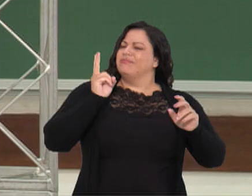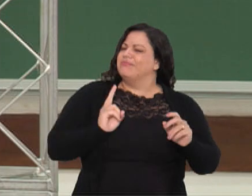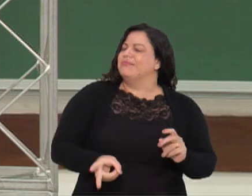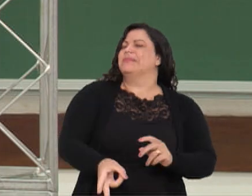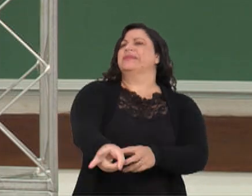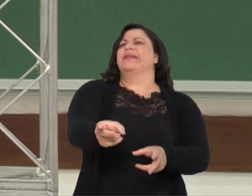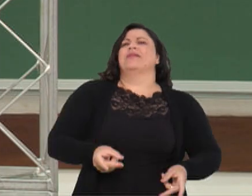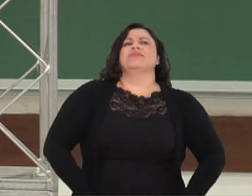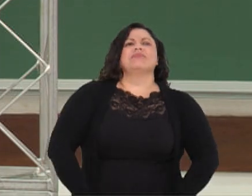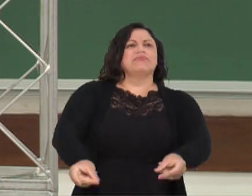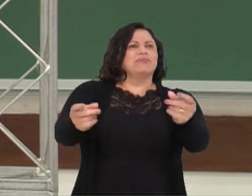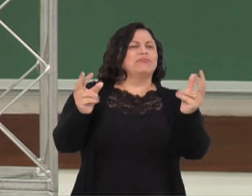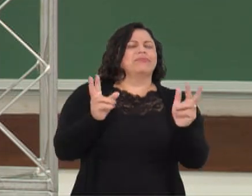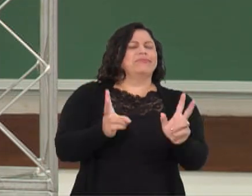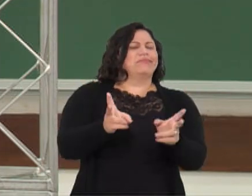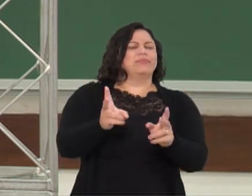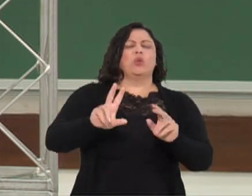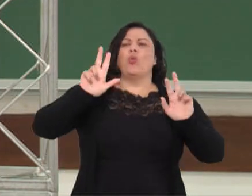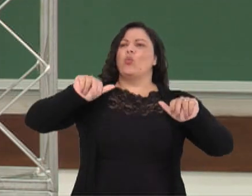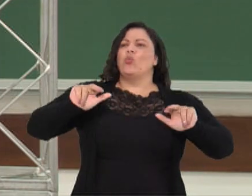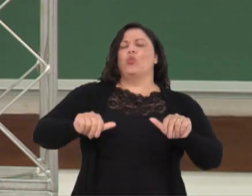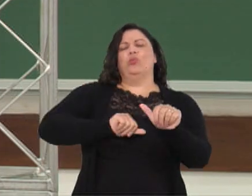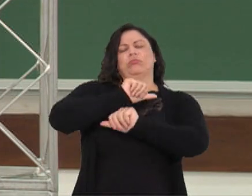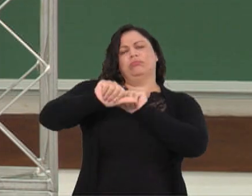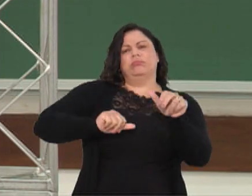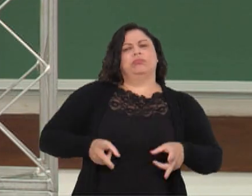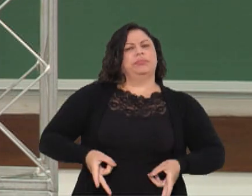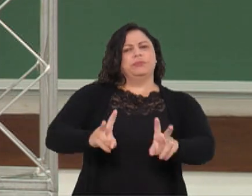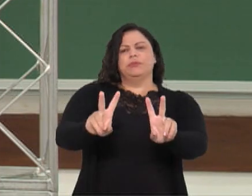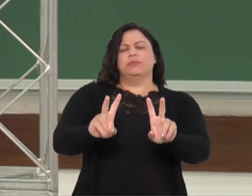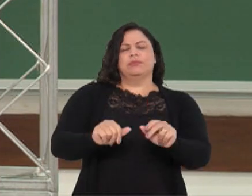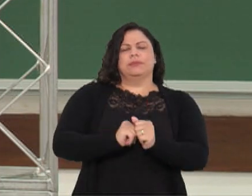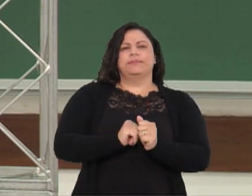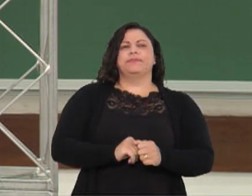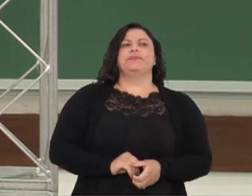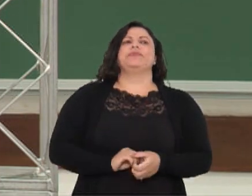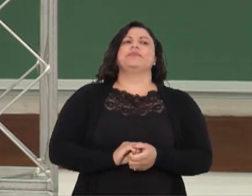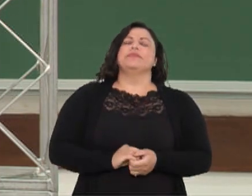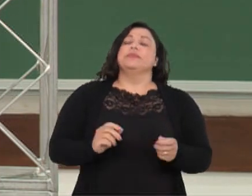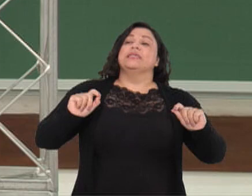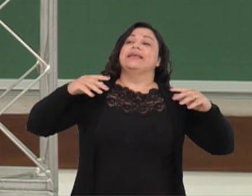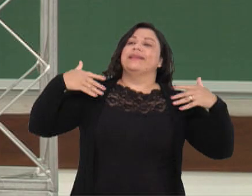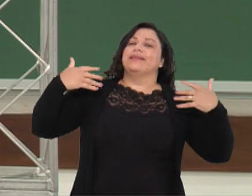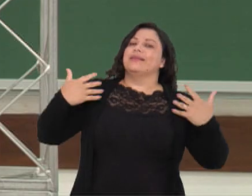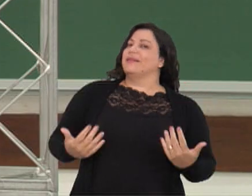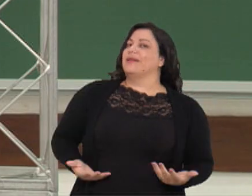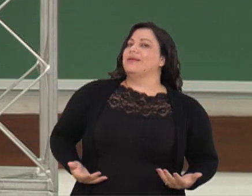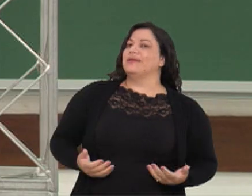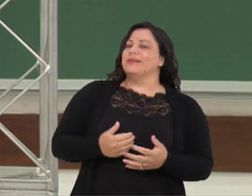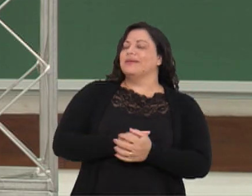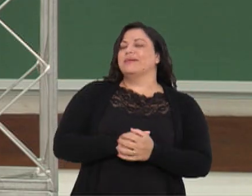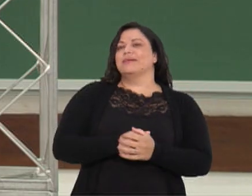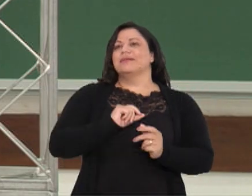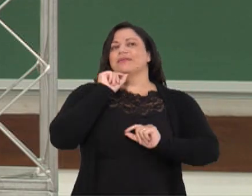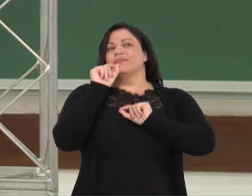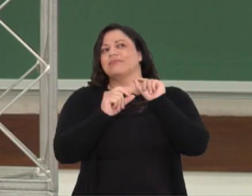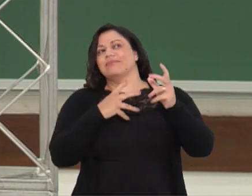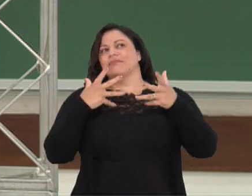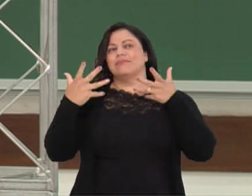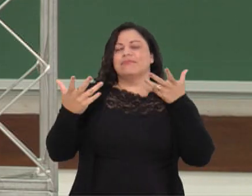rico e fica nessa, não tem como mudar isso na sociedade. E daí surge